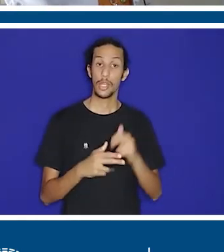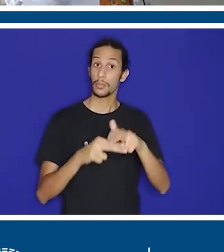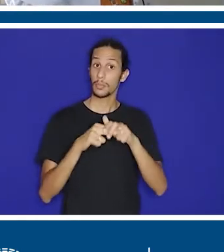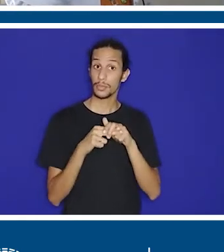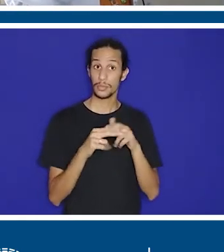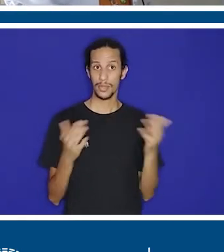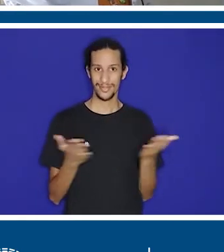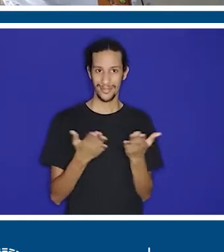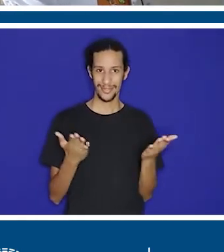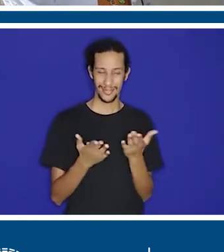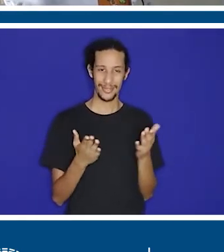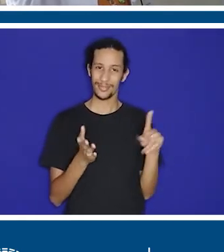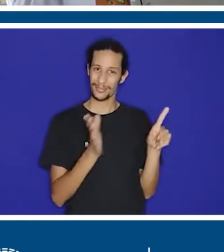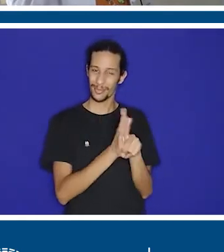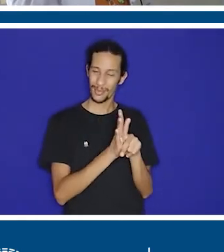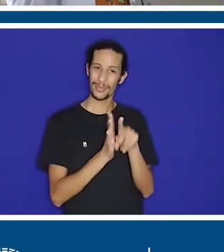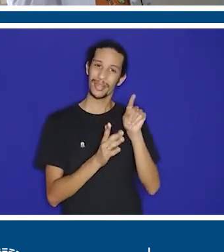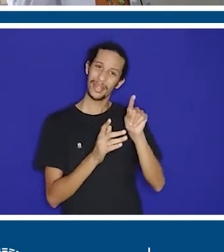Então, nesse caso aqui